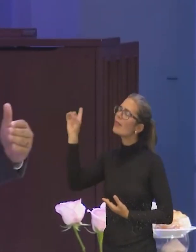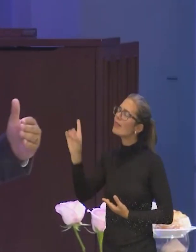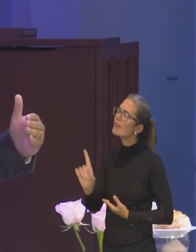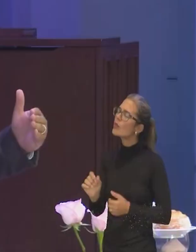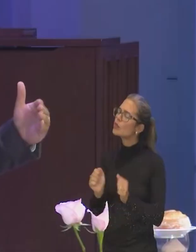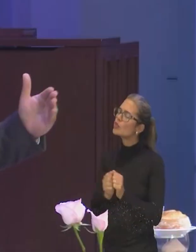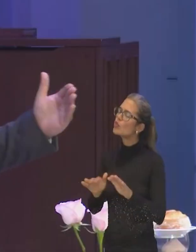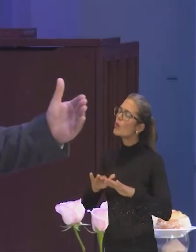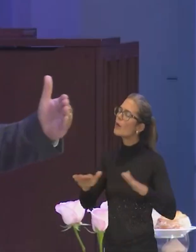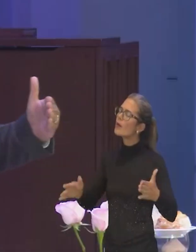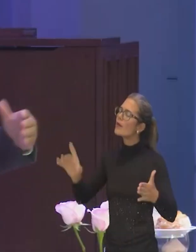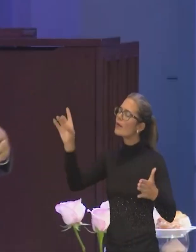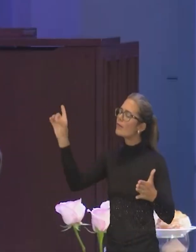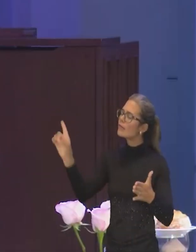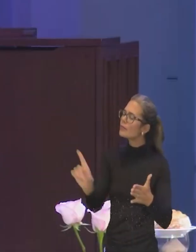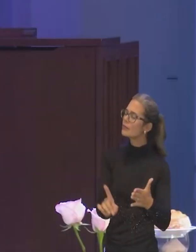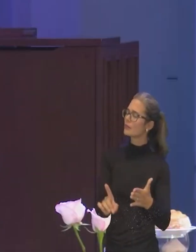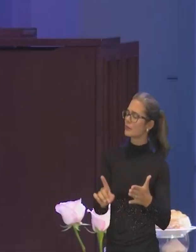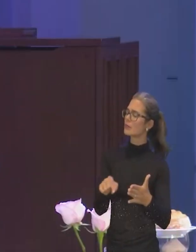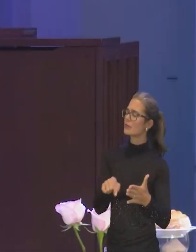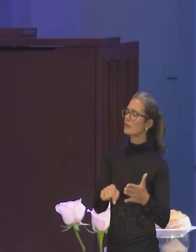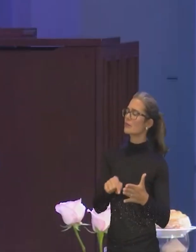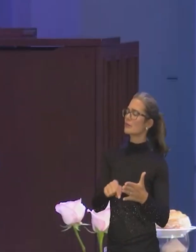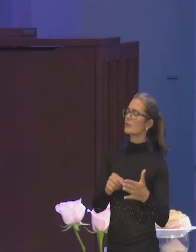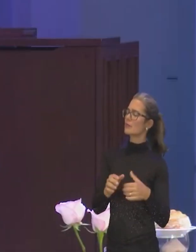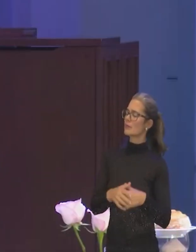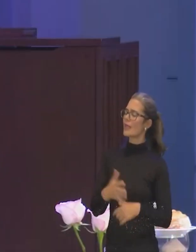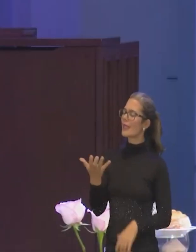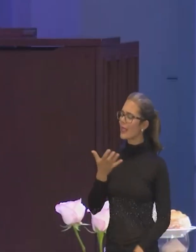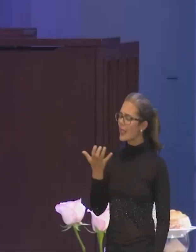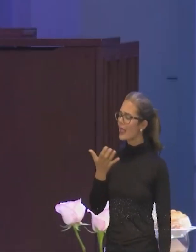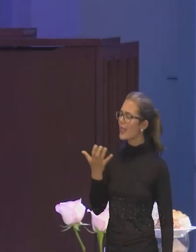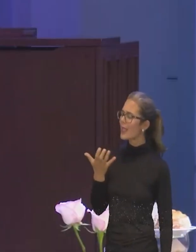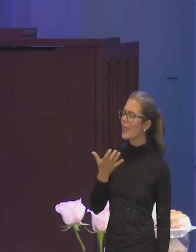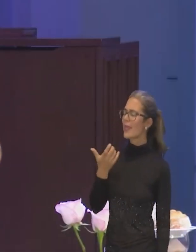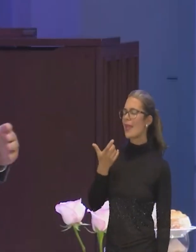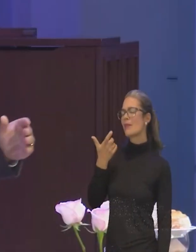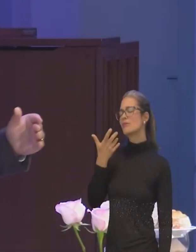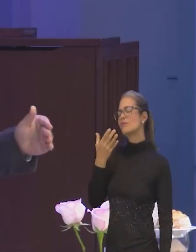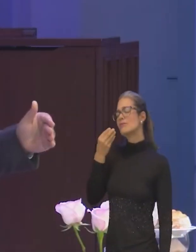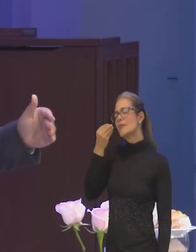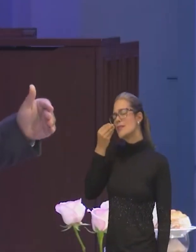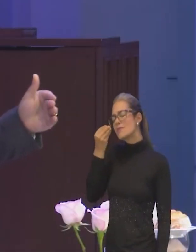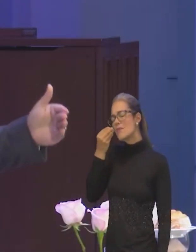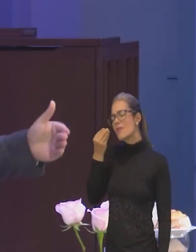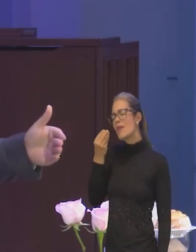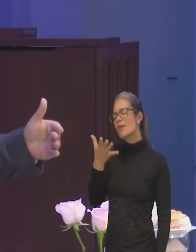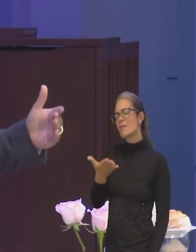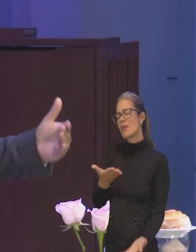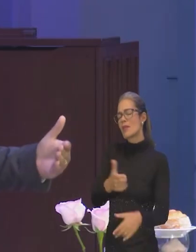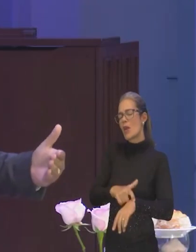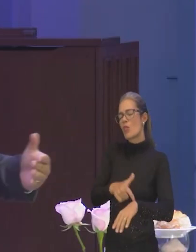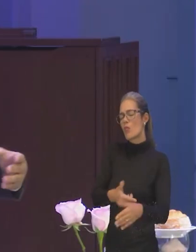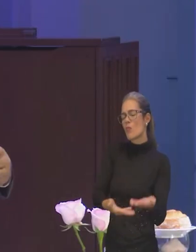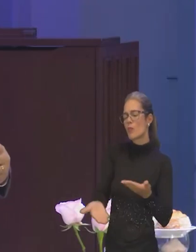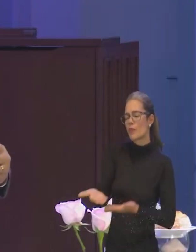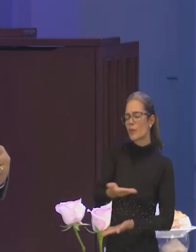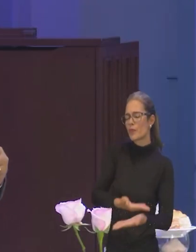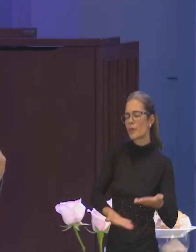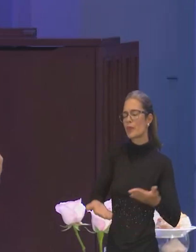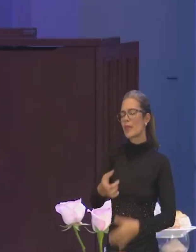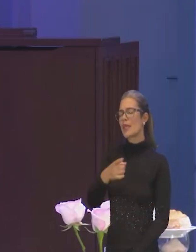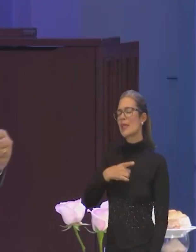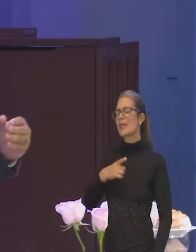Queremos, Senhor Deus, viver o Savi. Queremos que os nossos filhos possam encontrar alimento